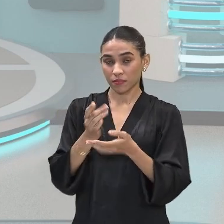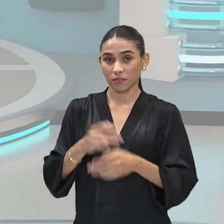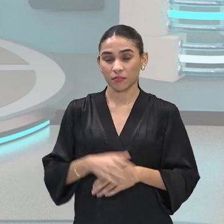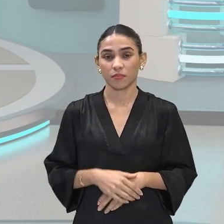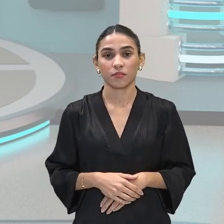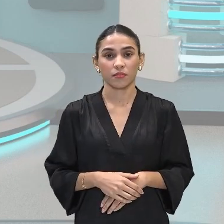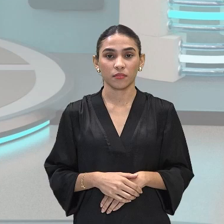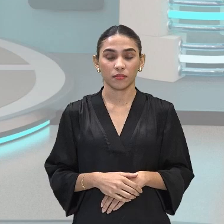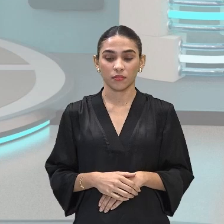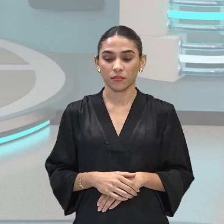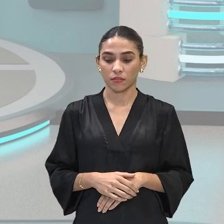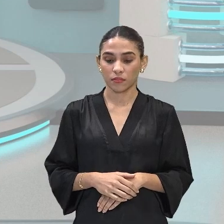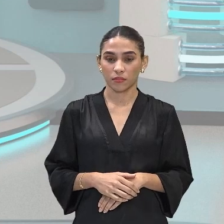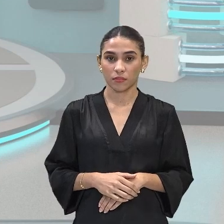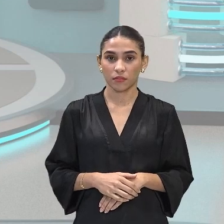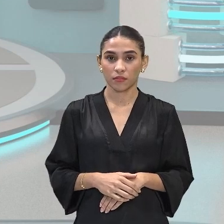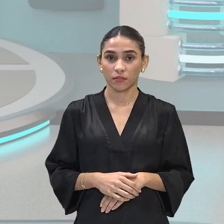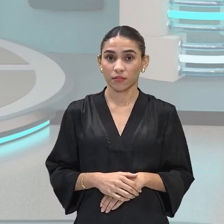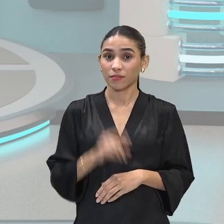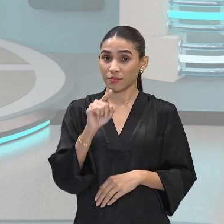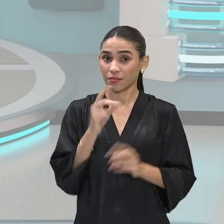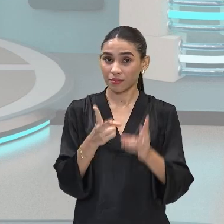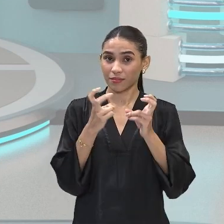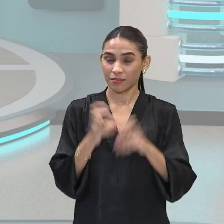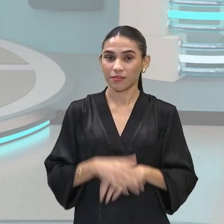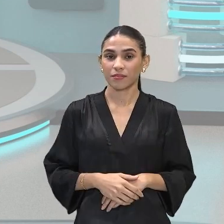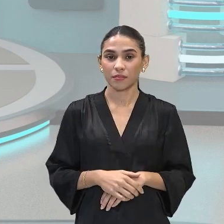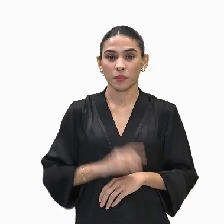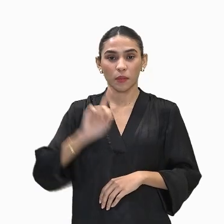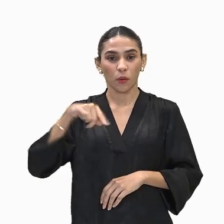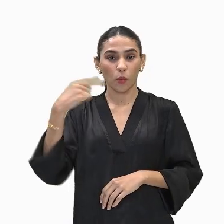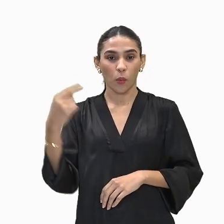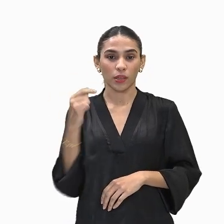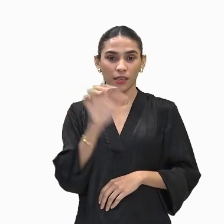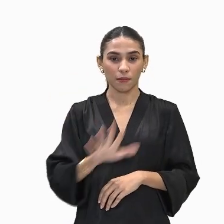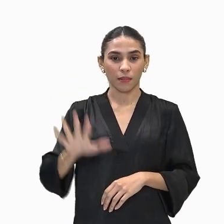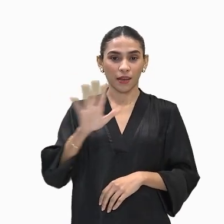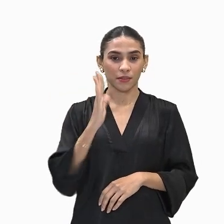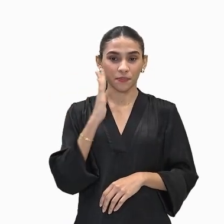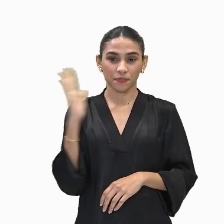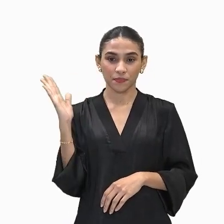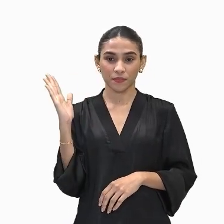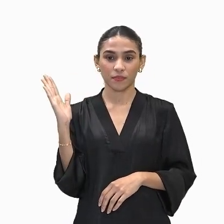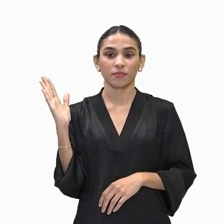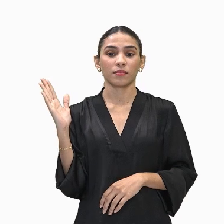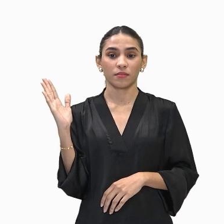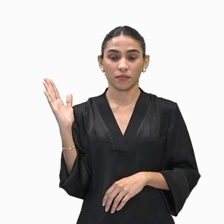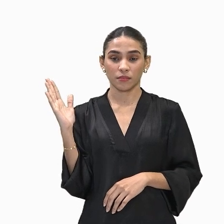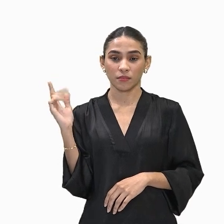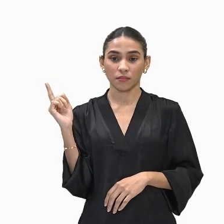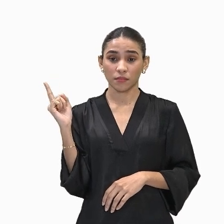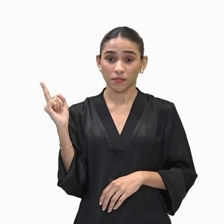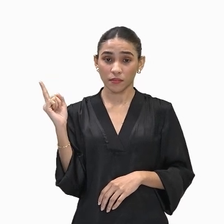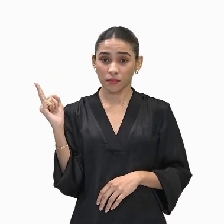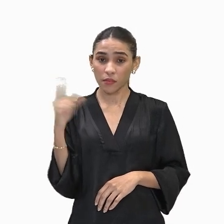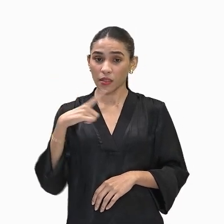aquela ocupação artística, percebem? Aqui na próxima imagem, por exemplo, nessa daqui temos uma mesa